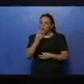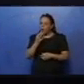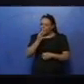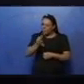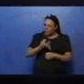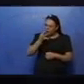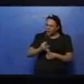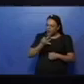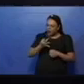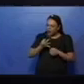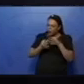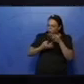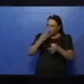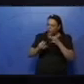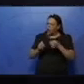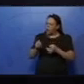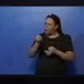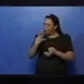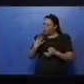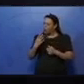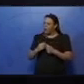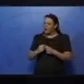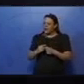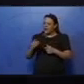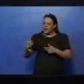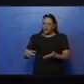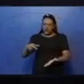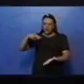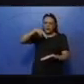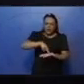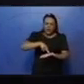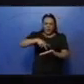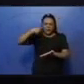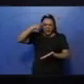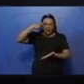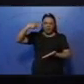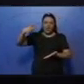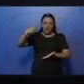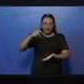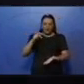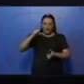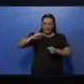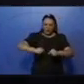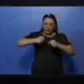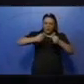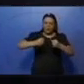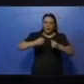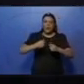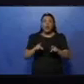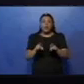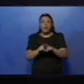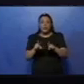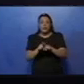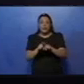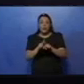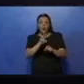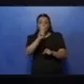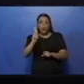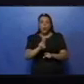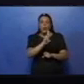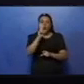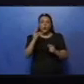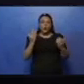forte. Isso sustenta a minha ideia. Posso usar comparação.